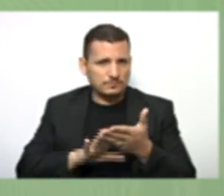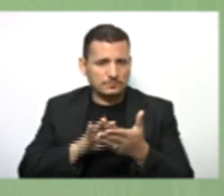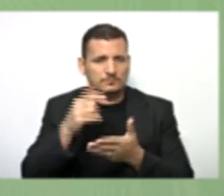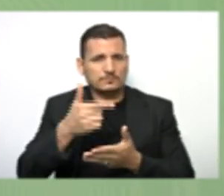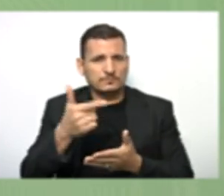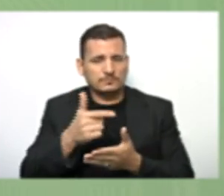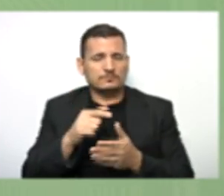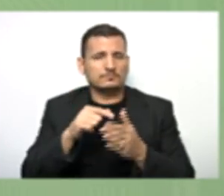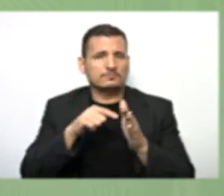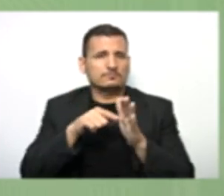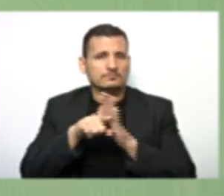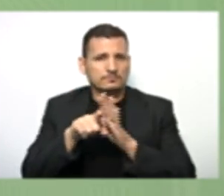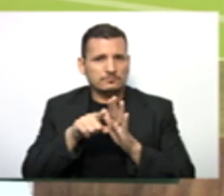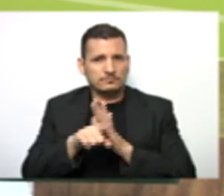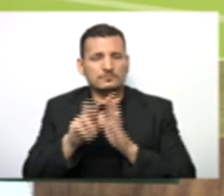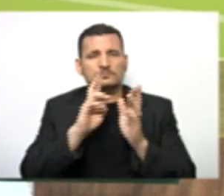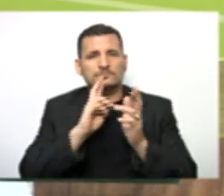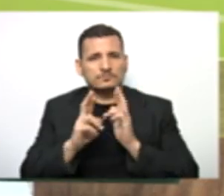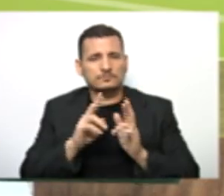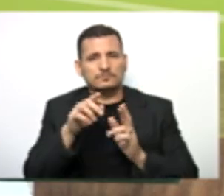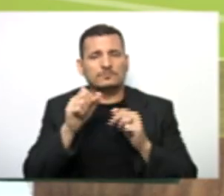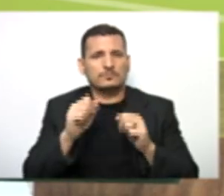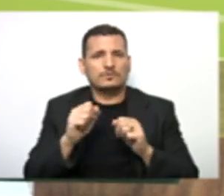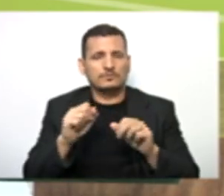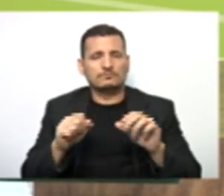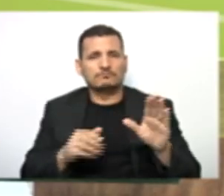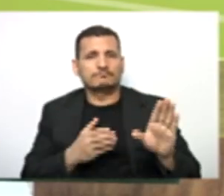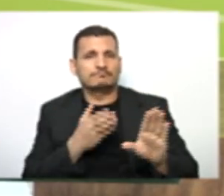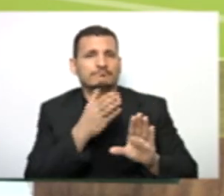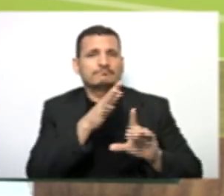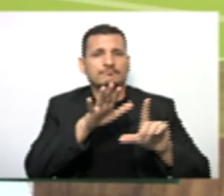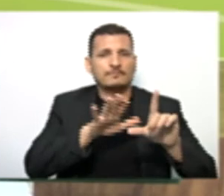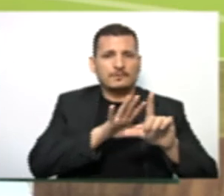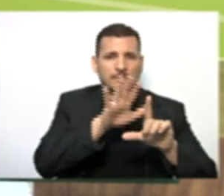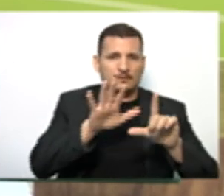2, o questionário, vocês já podem acessar o ambiente virtual,